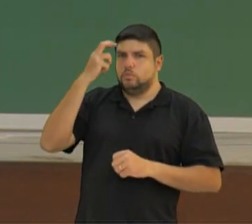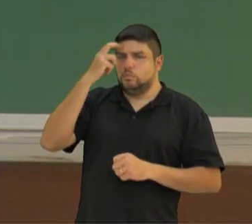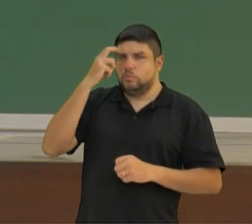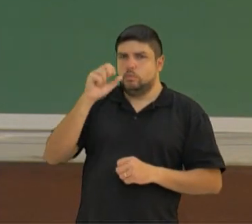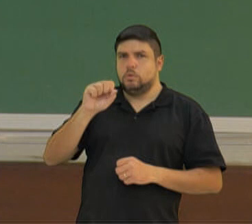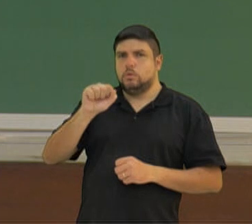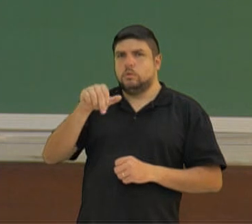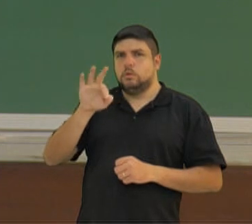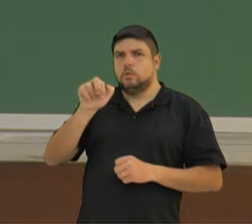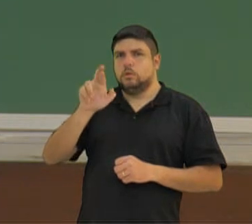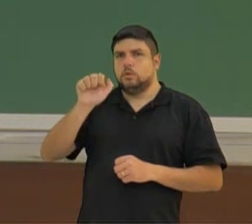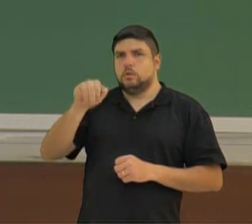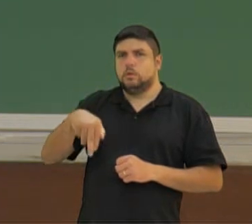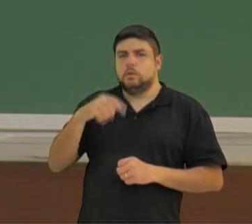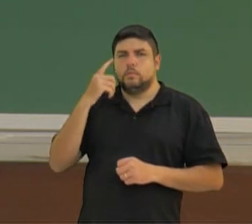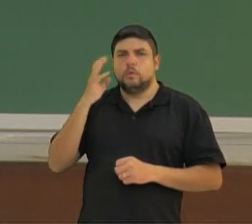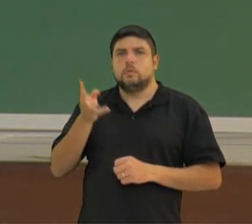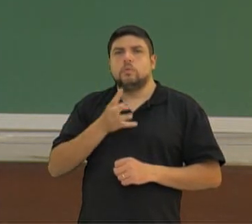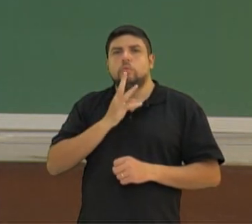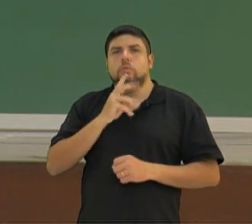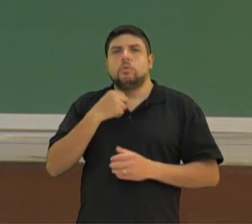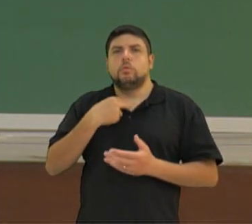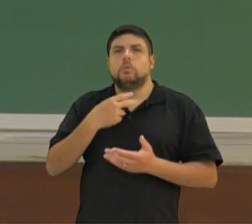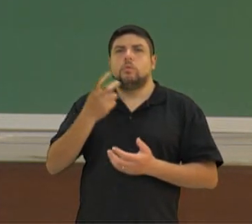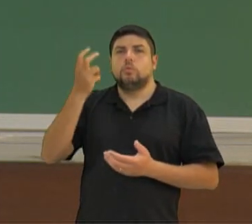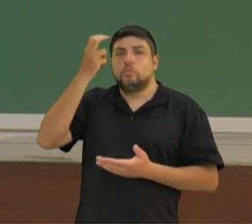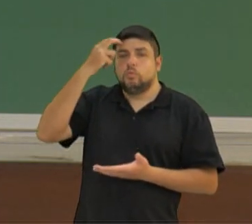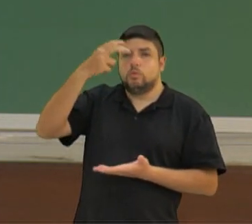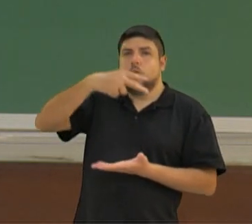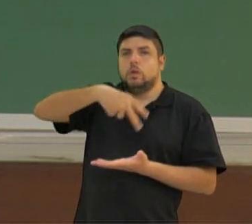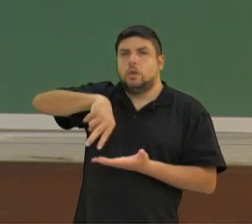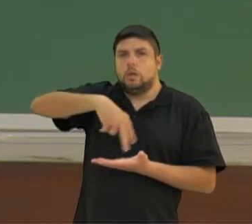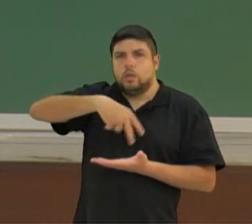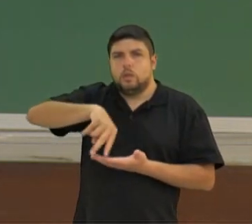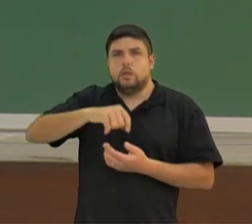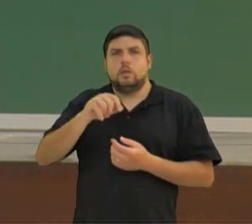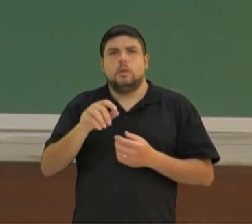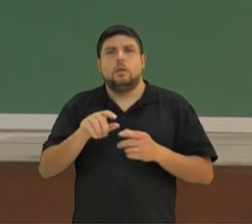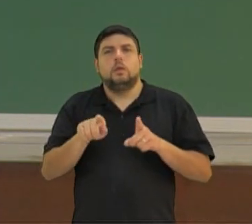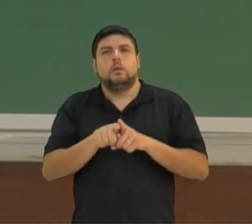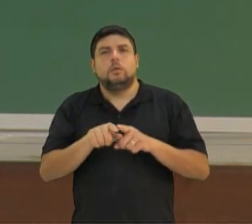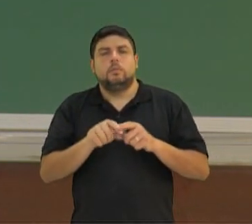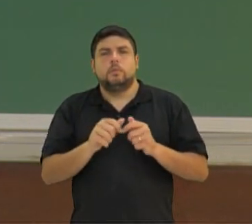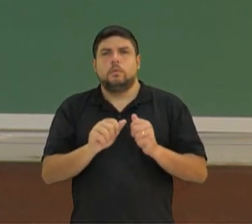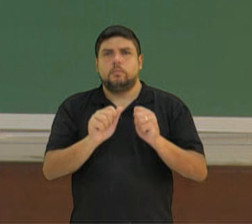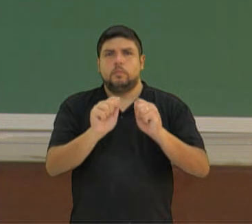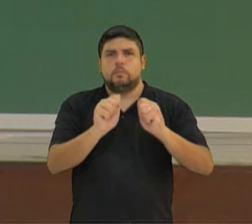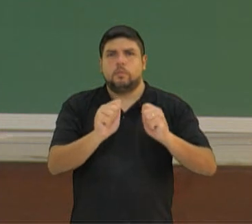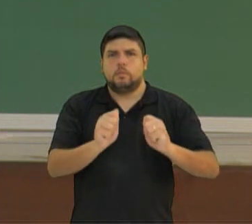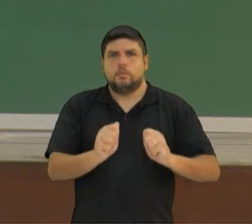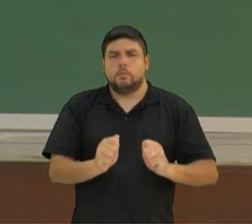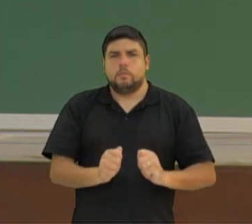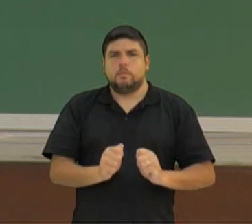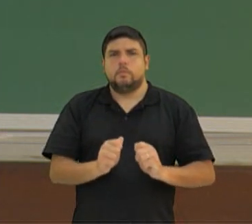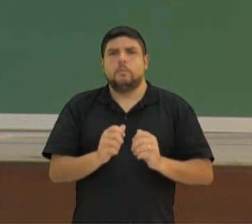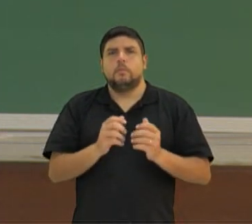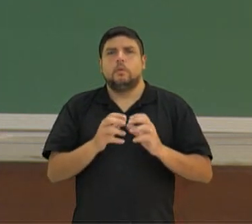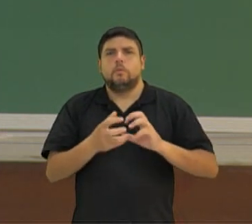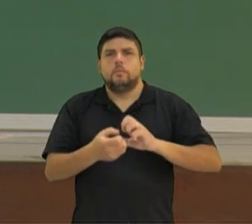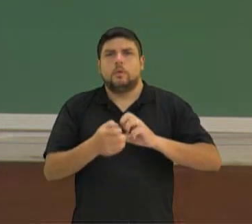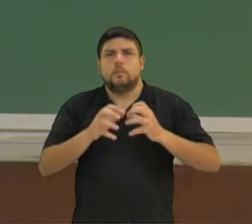pela dança, pintura e a sua cerâmica. Então aqui eles estão coletando a cerâmica, né,